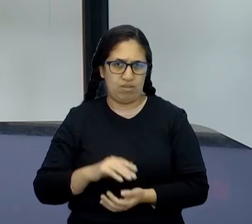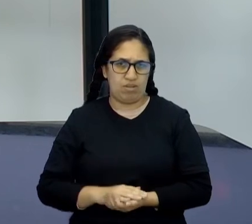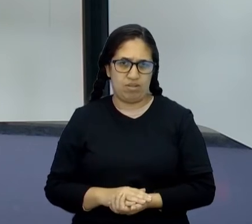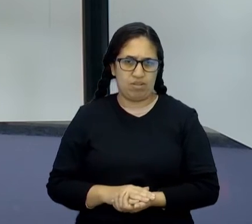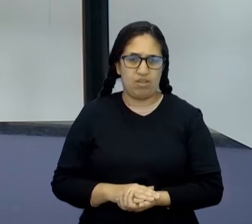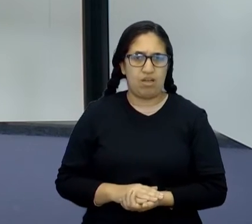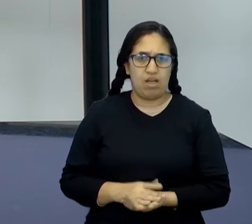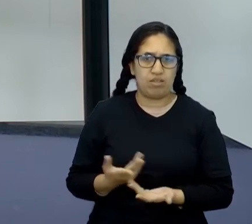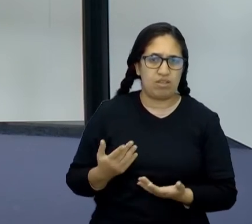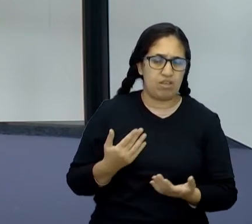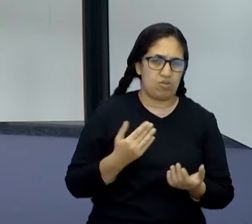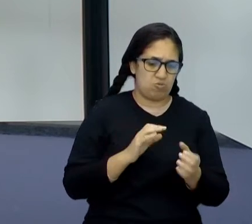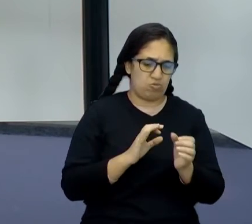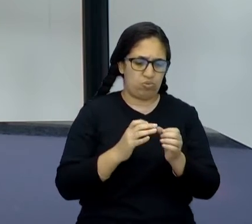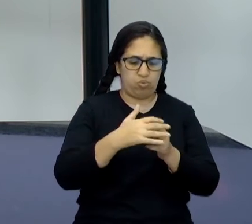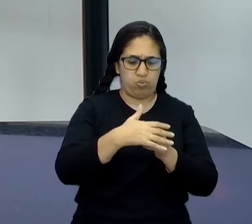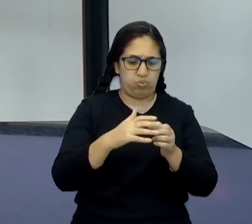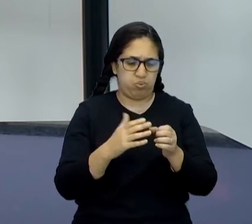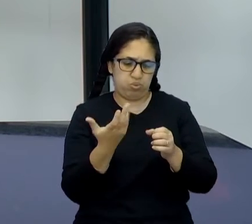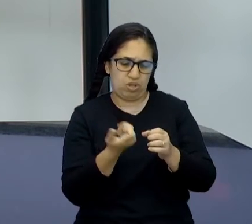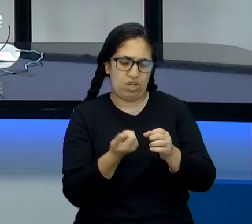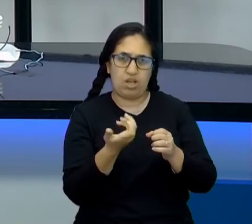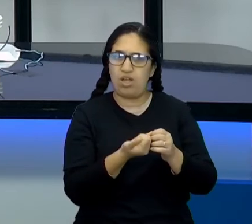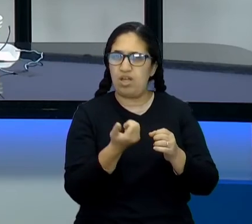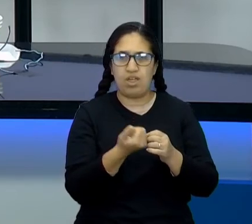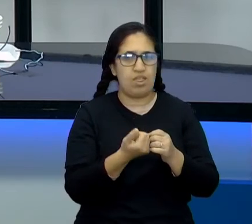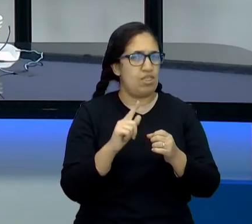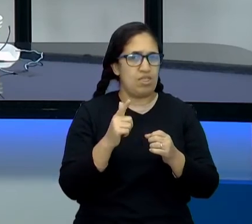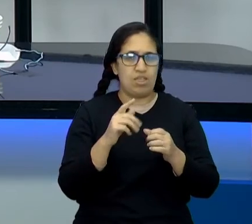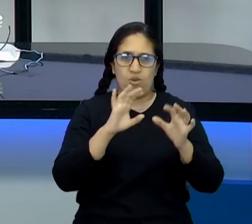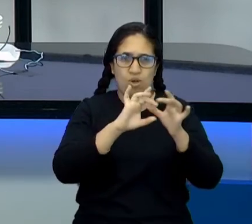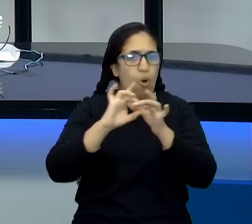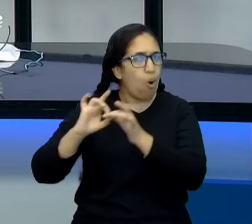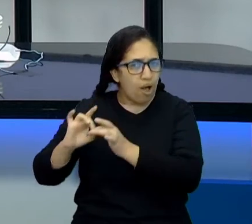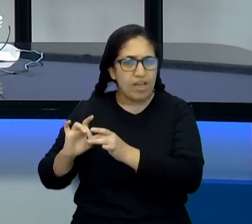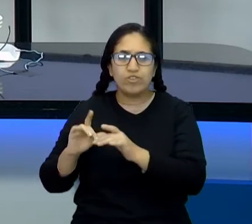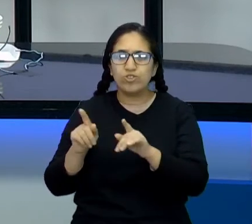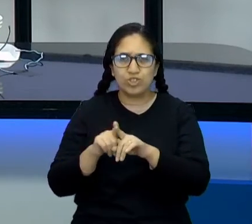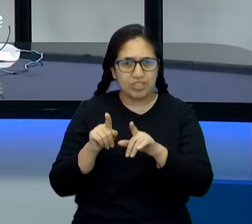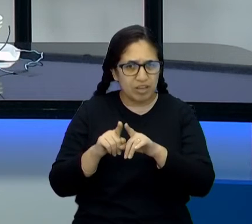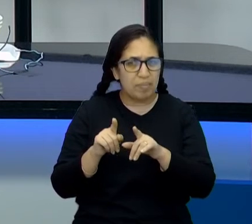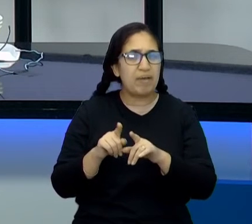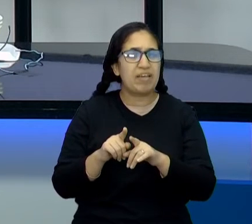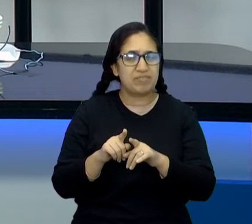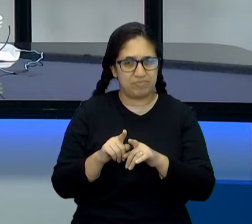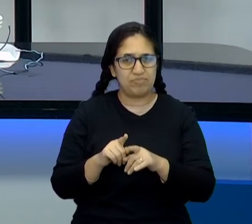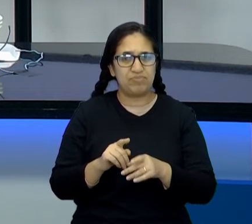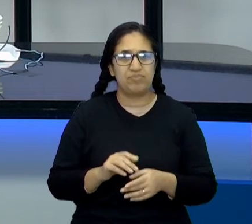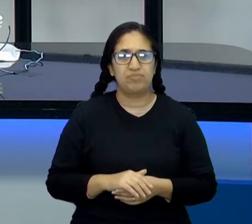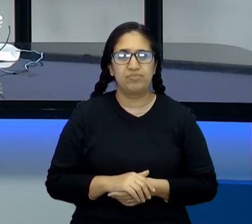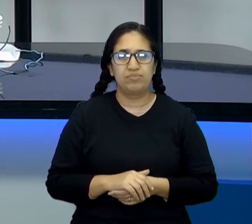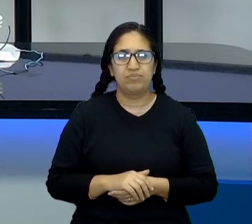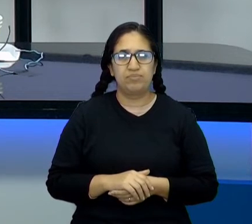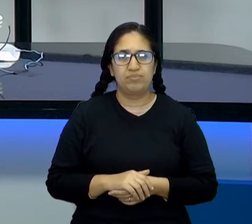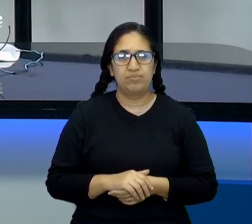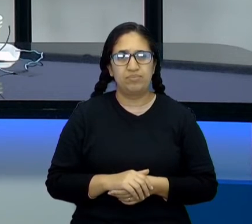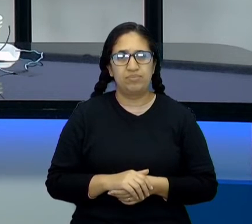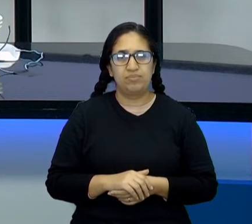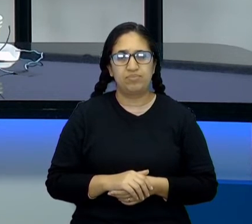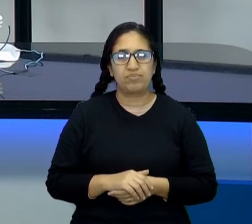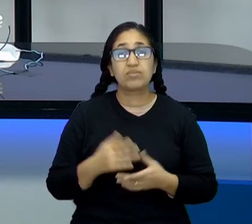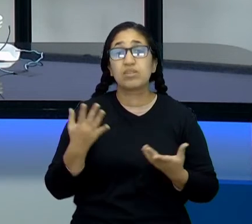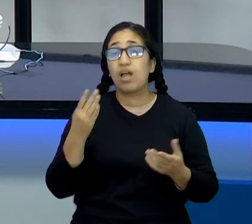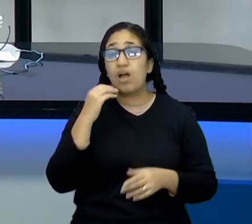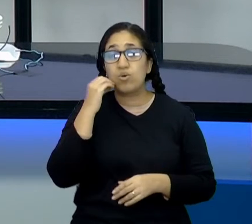que geram campo magnético. Ele percebeu que as correntes elétricas também geram campo magnético. E aí, qual foi